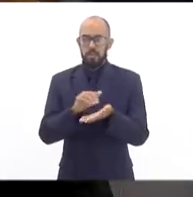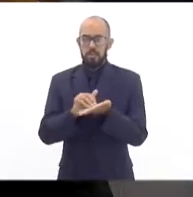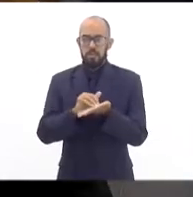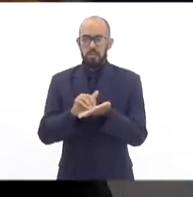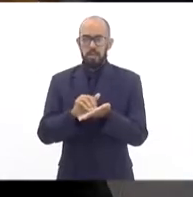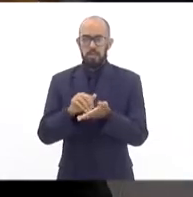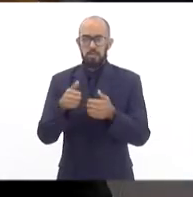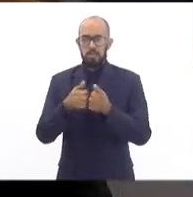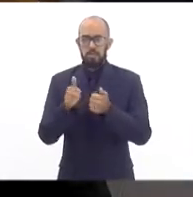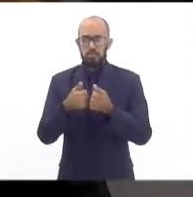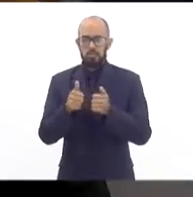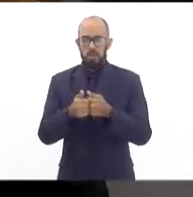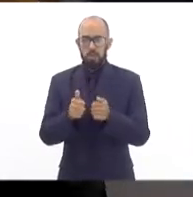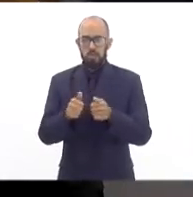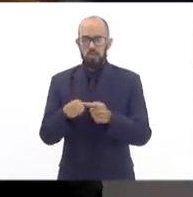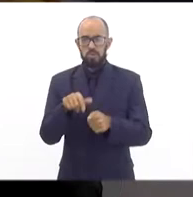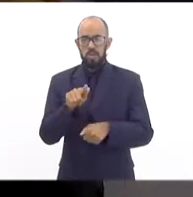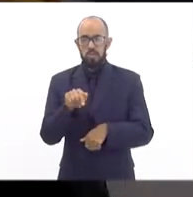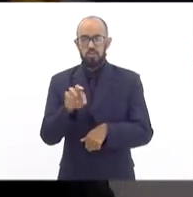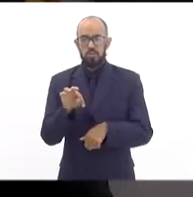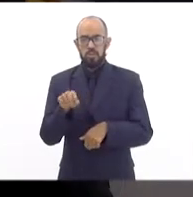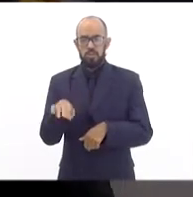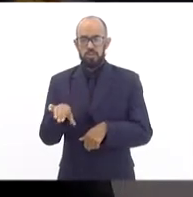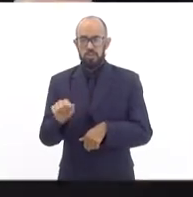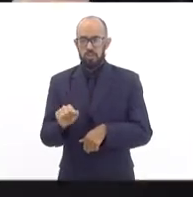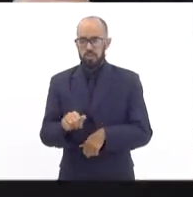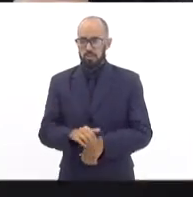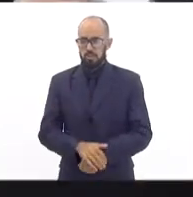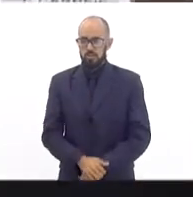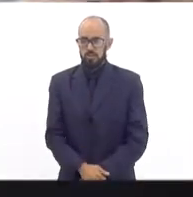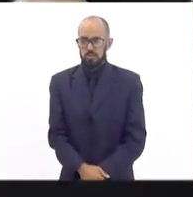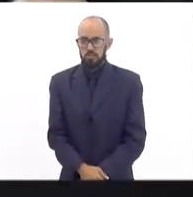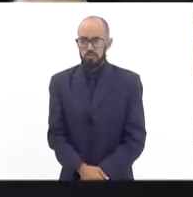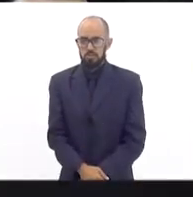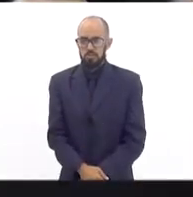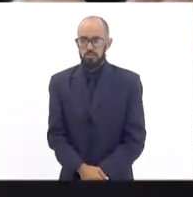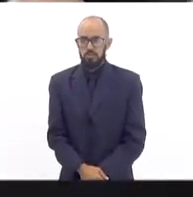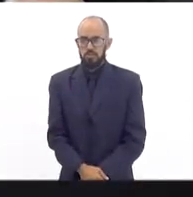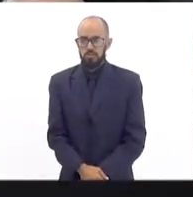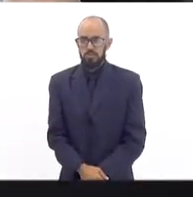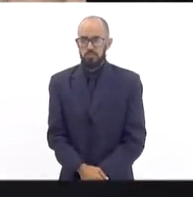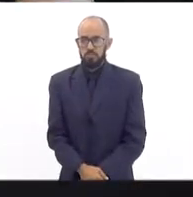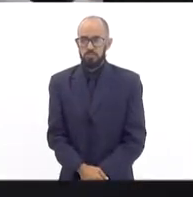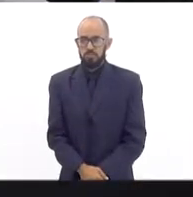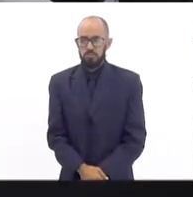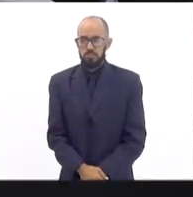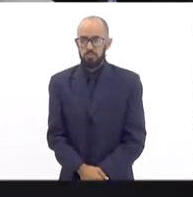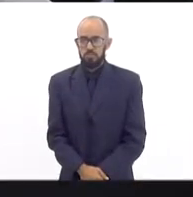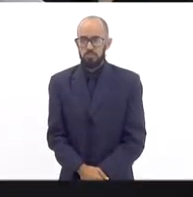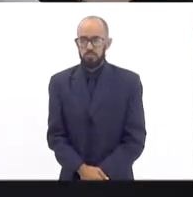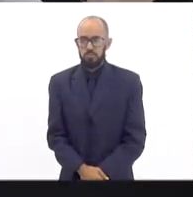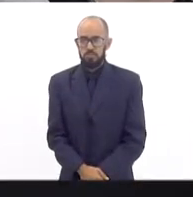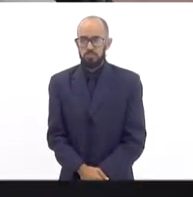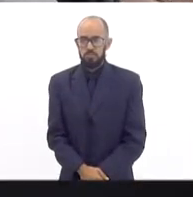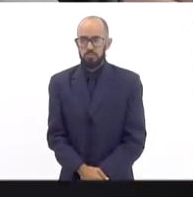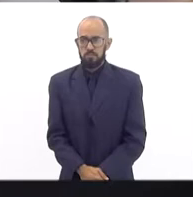Reguladora. Transporte. Quem está representando a Secretaria de Transporte?